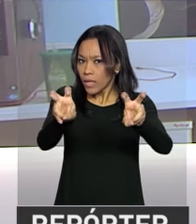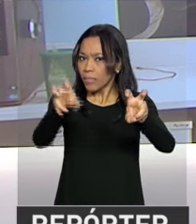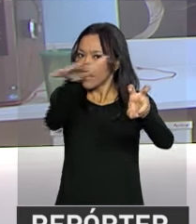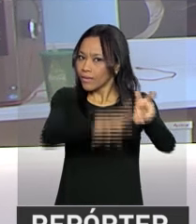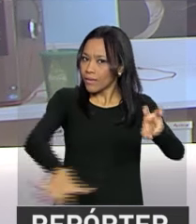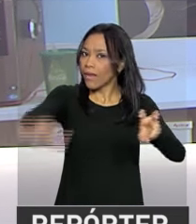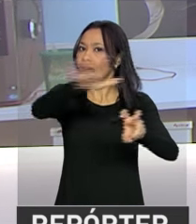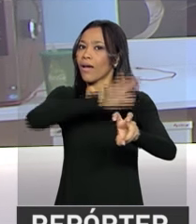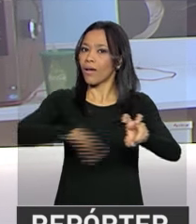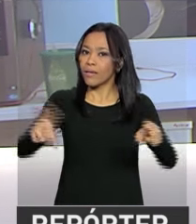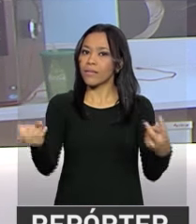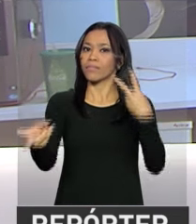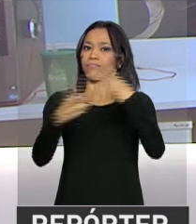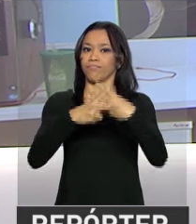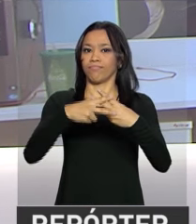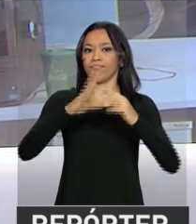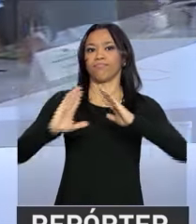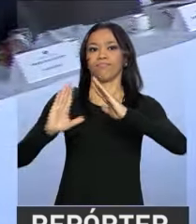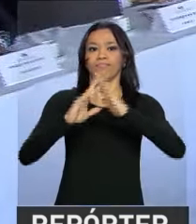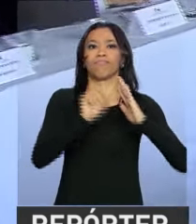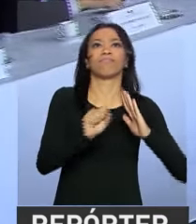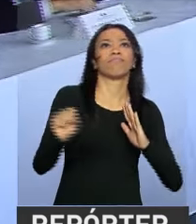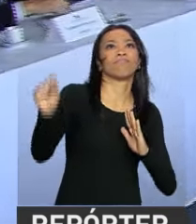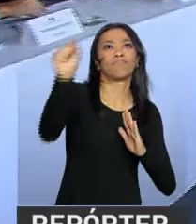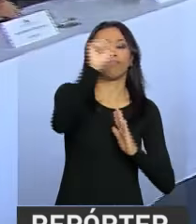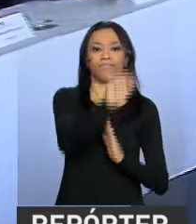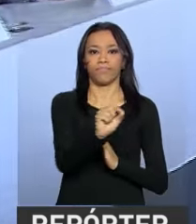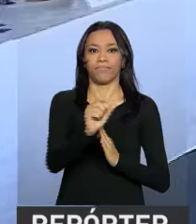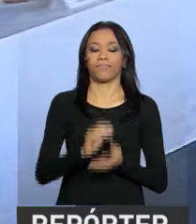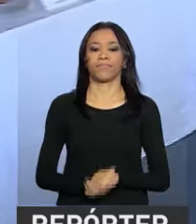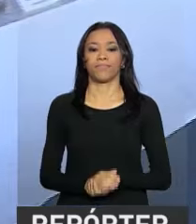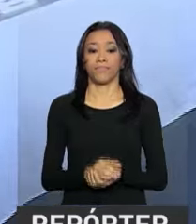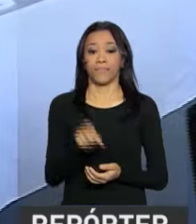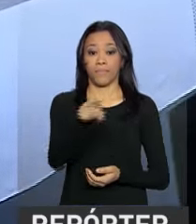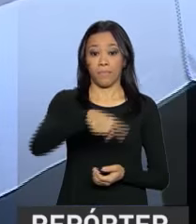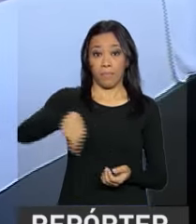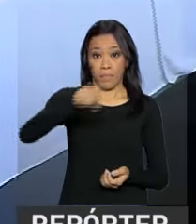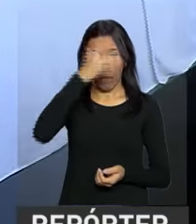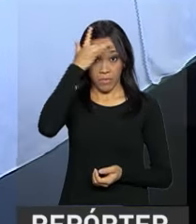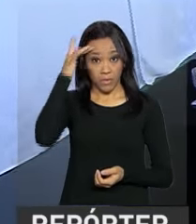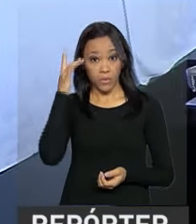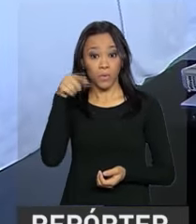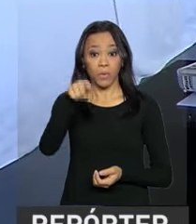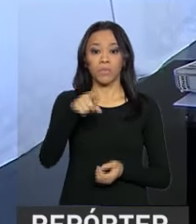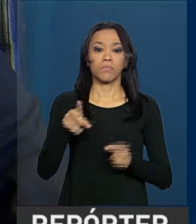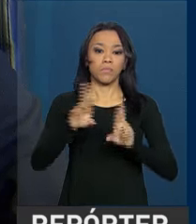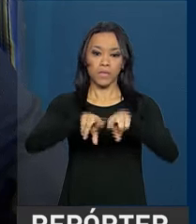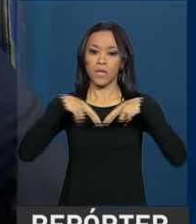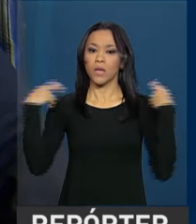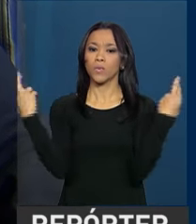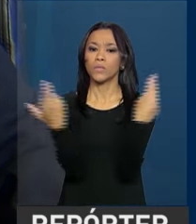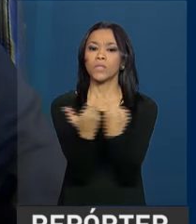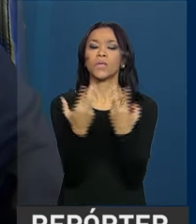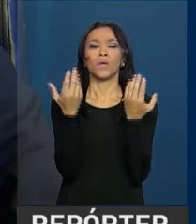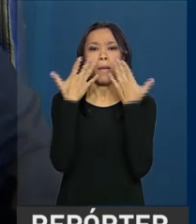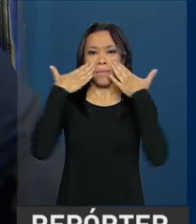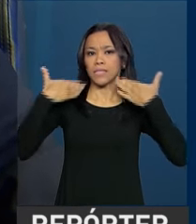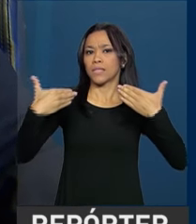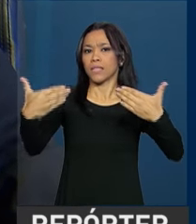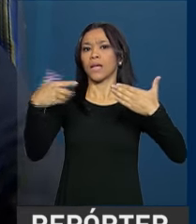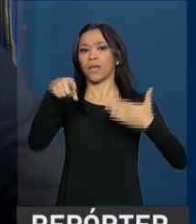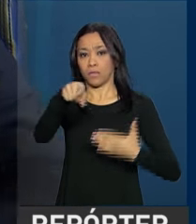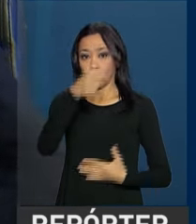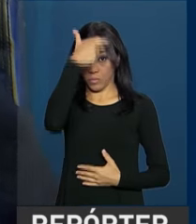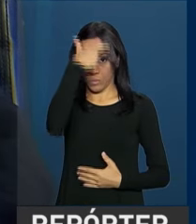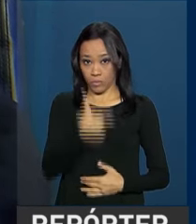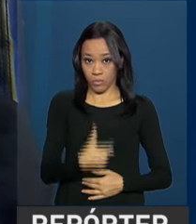setor penitenciário representantes de segurança pública e defesa de todo o país apresentaram ao Ministro da